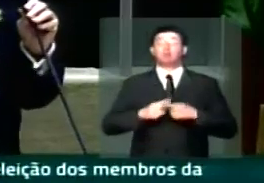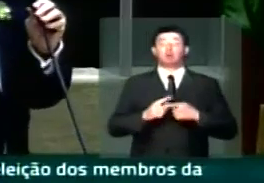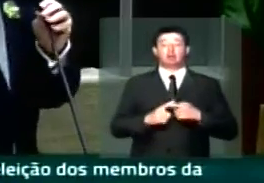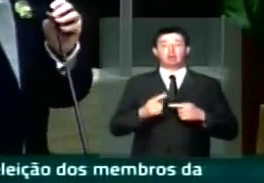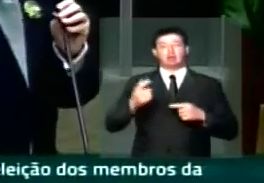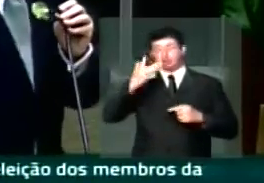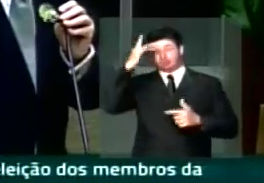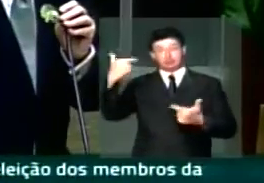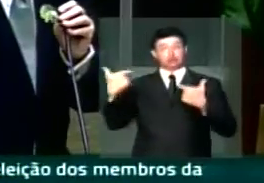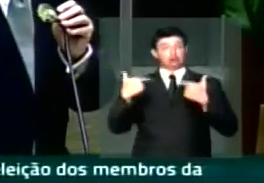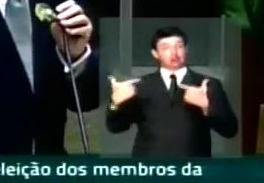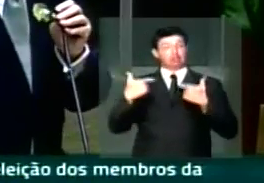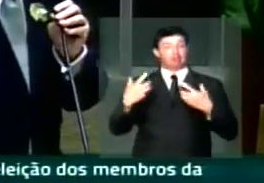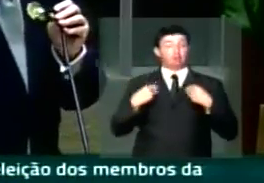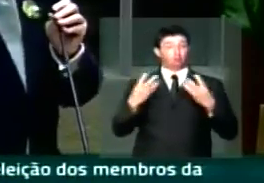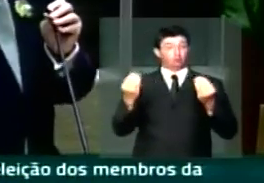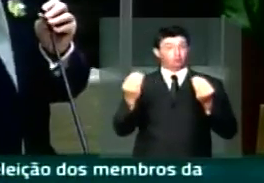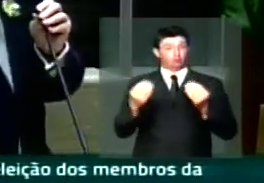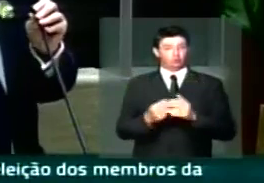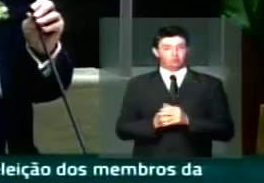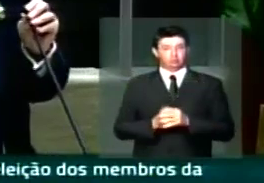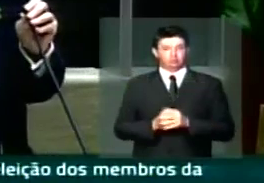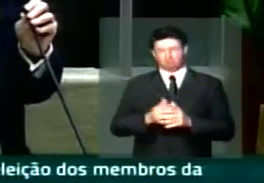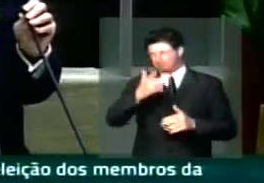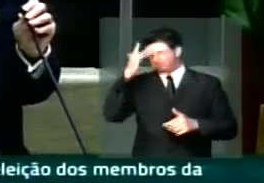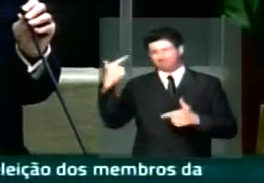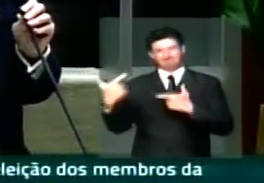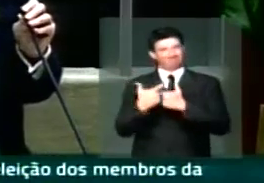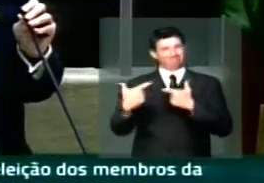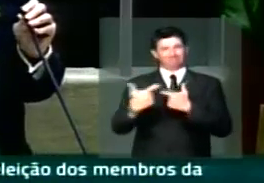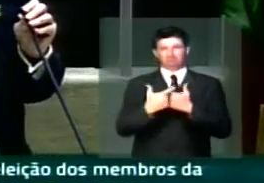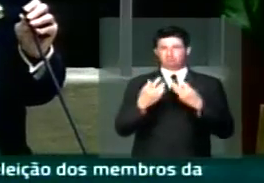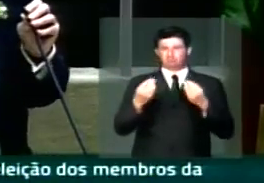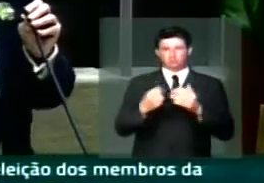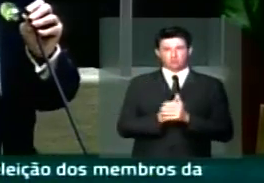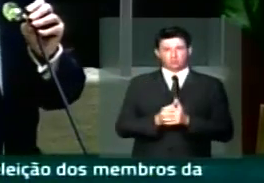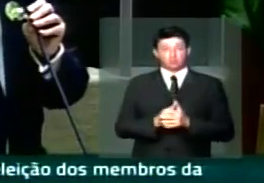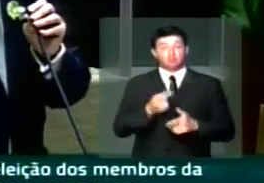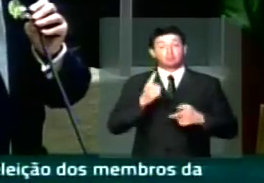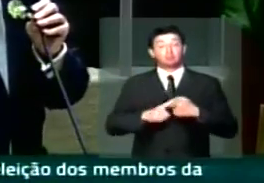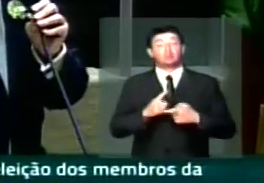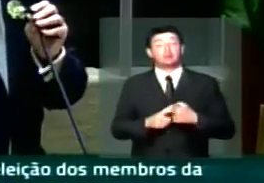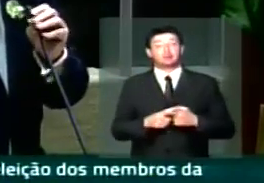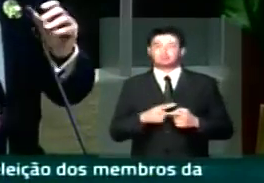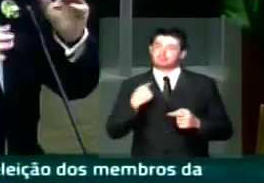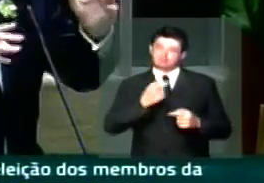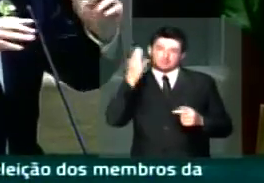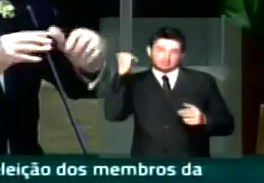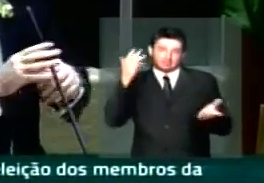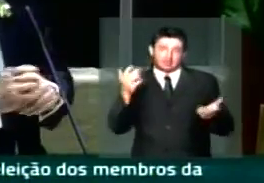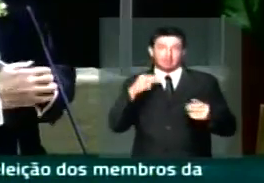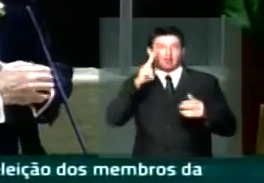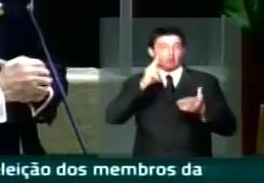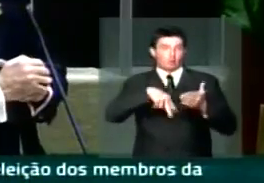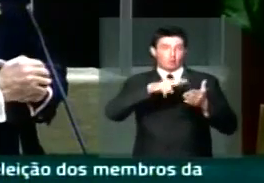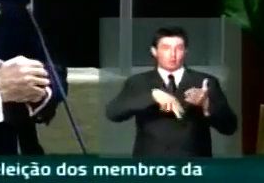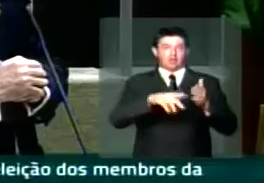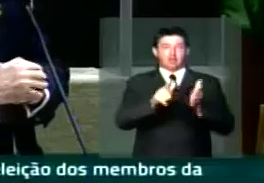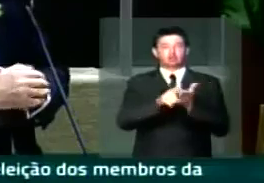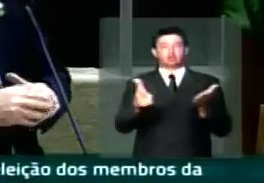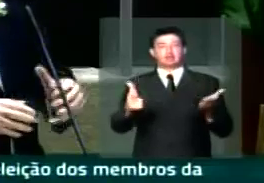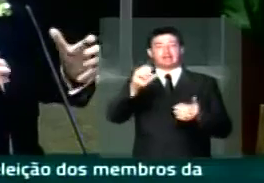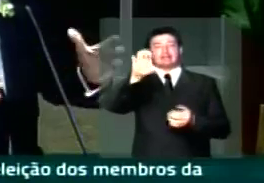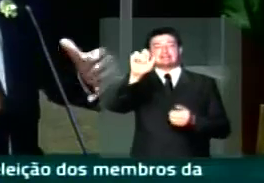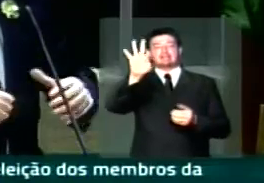qual eu fui muito atacado nessa campanha, fui muito agredido nessa campanha, até porque nós sabemos, eu li um editorial no Estado de